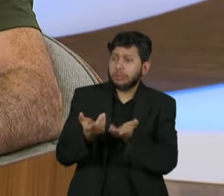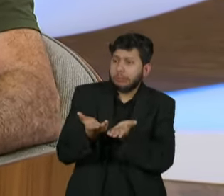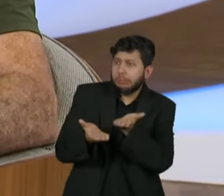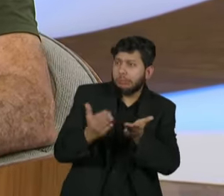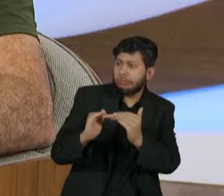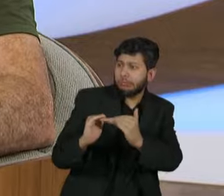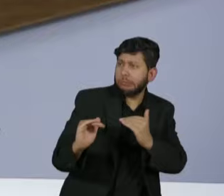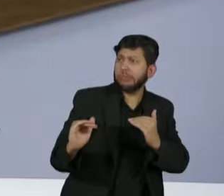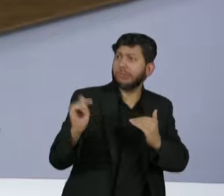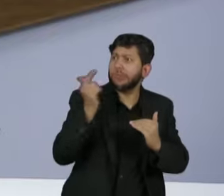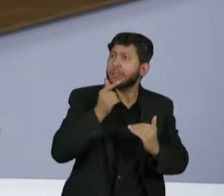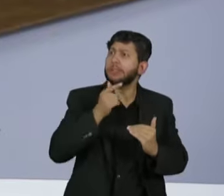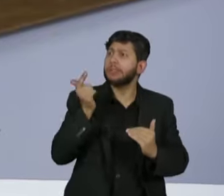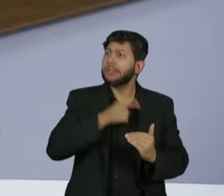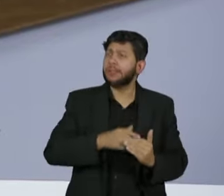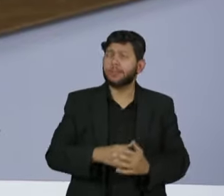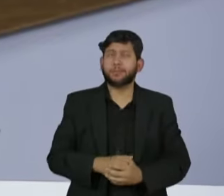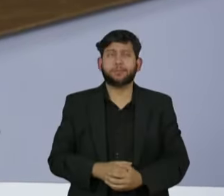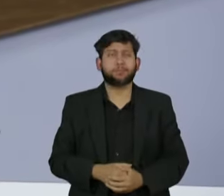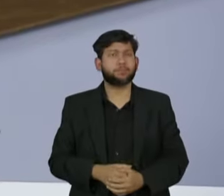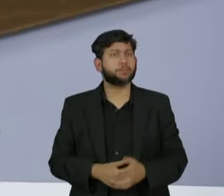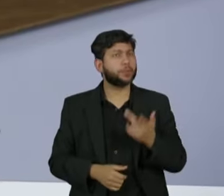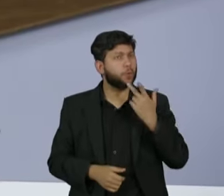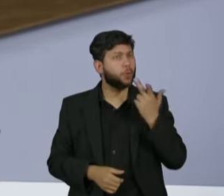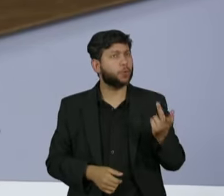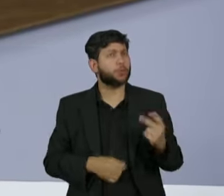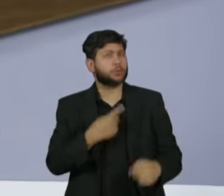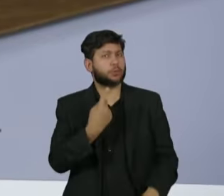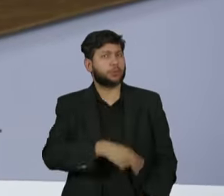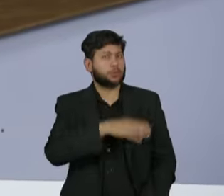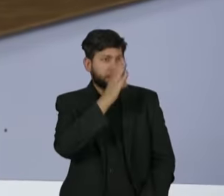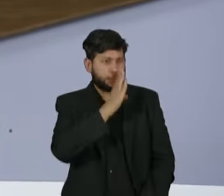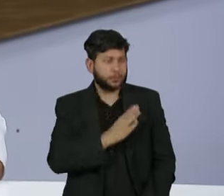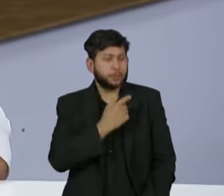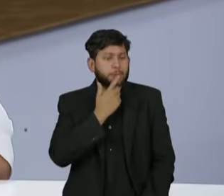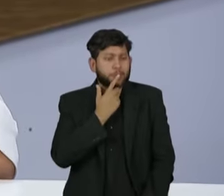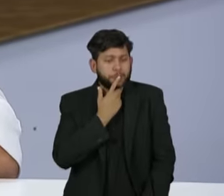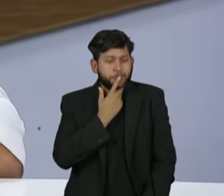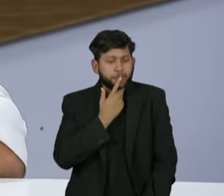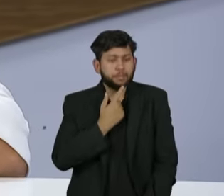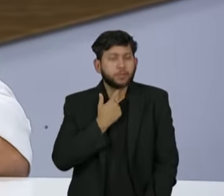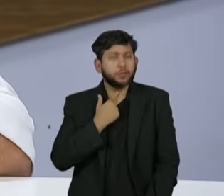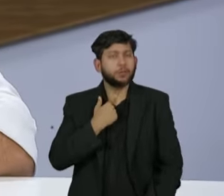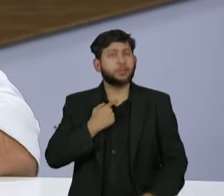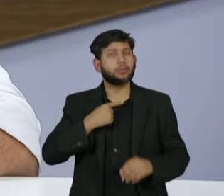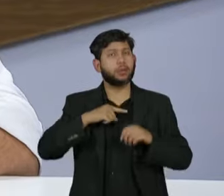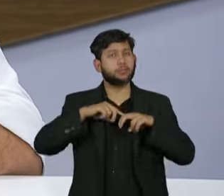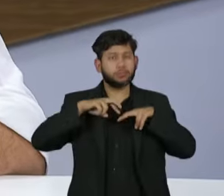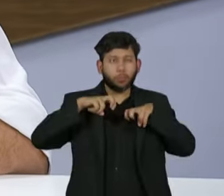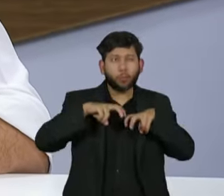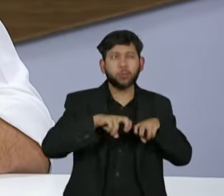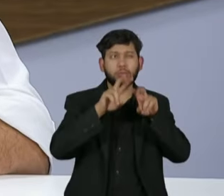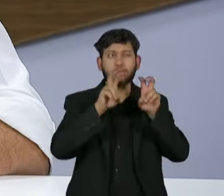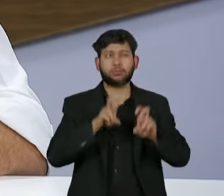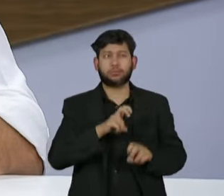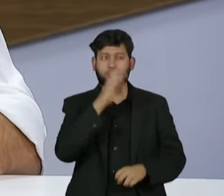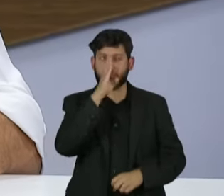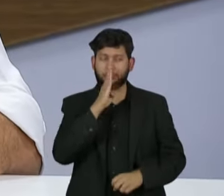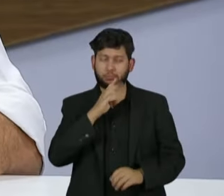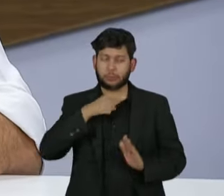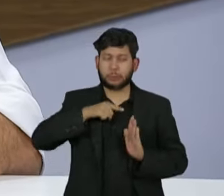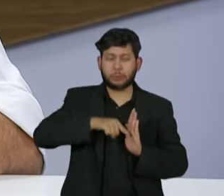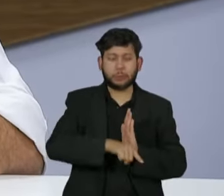Francisco está falando de Brasil Então queria aprofundar a conversa sobre o Brasil e